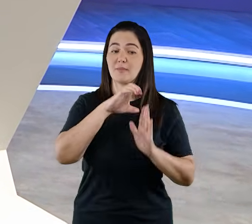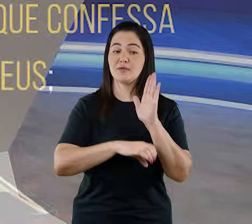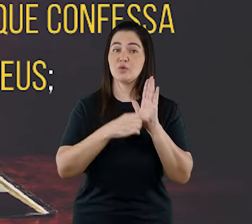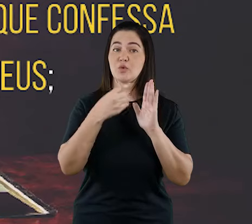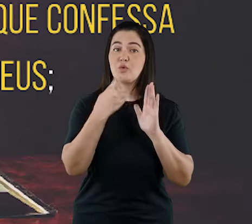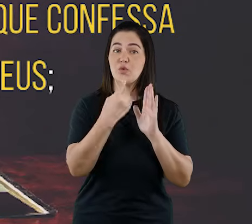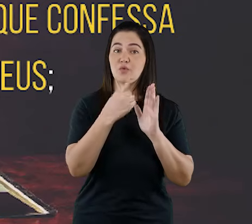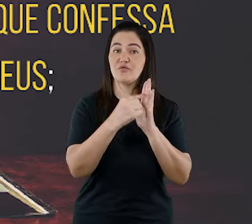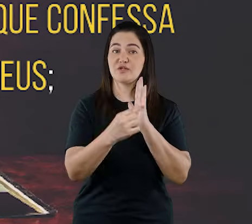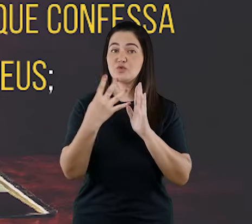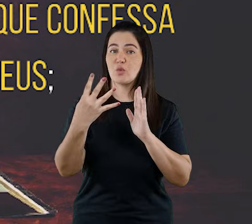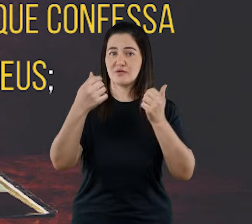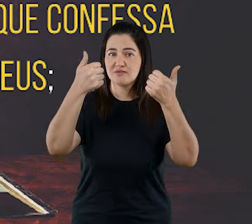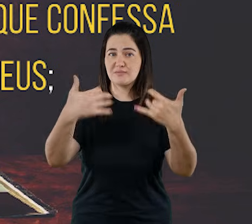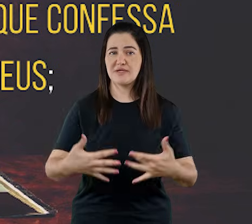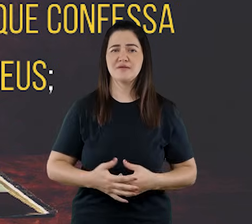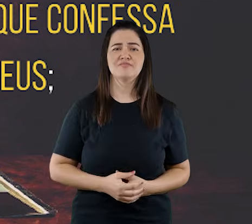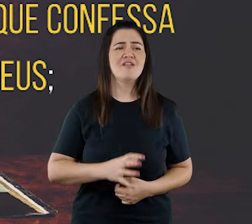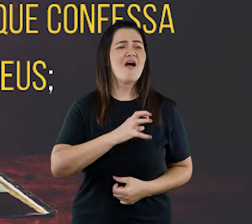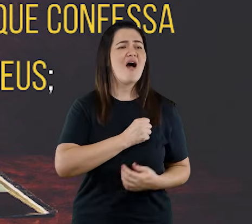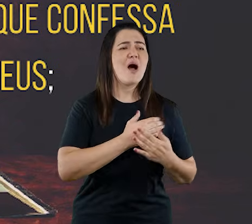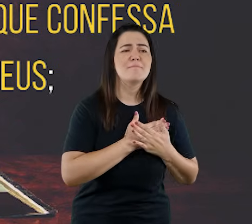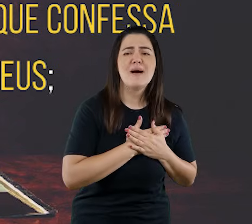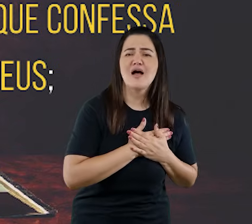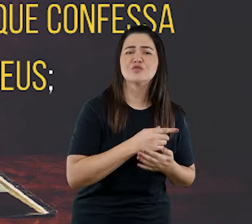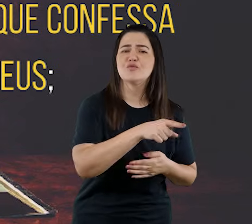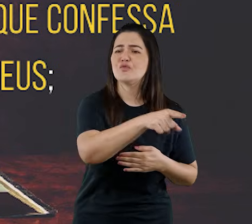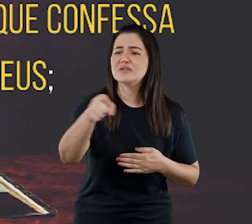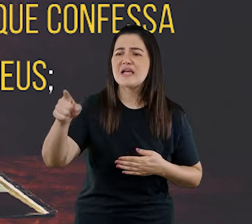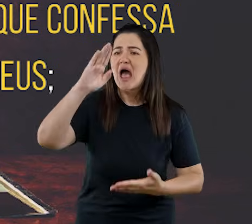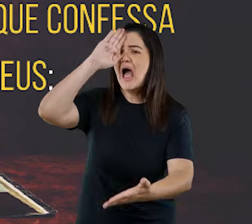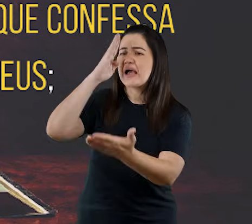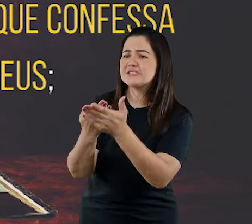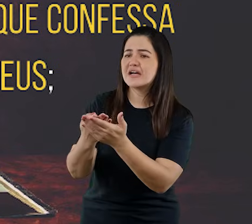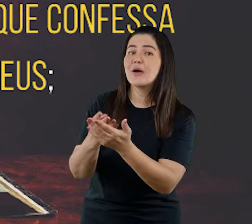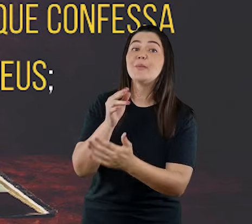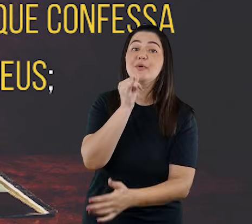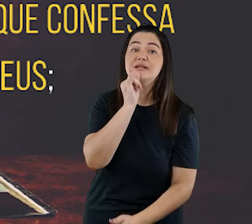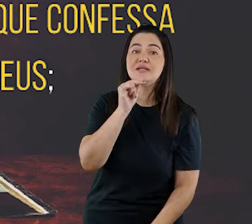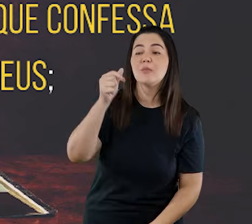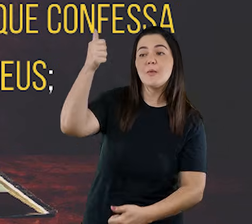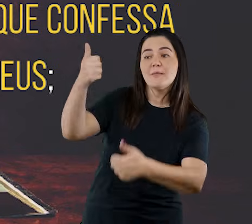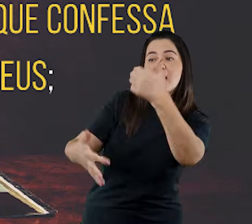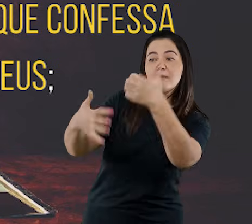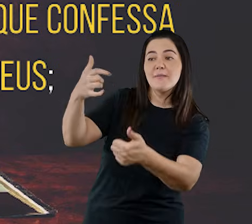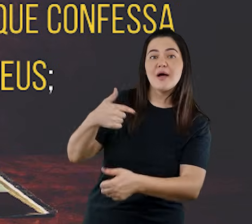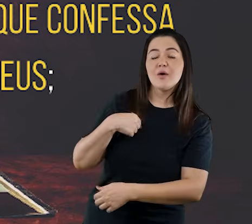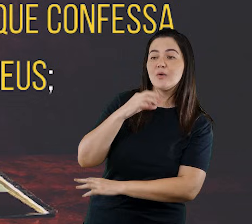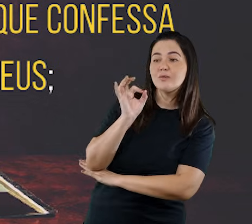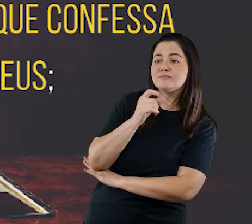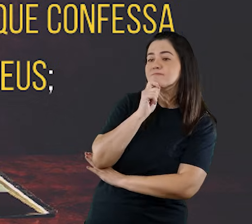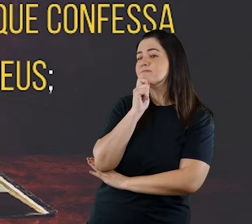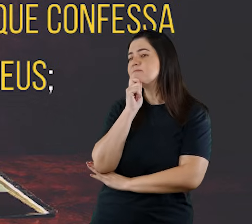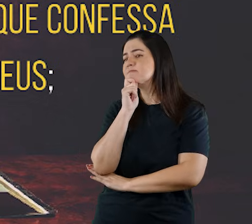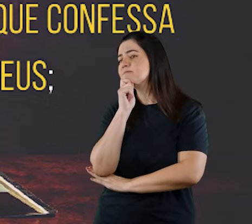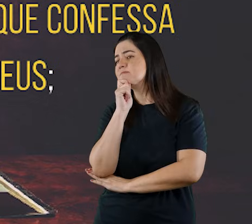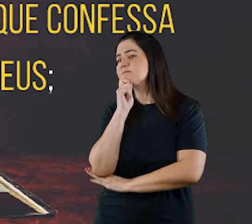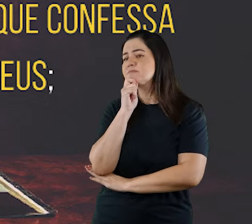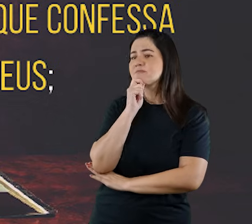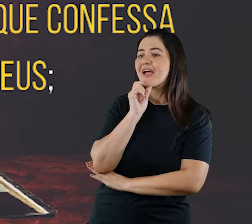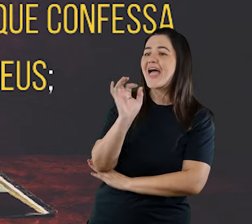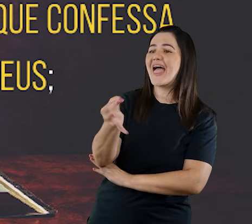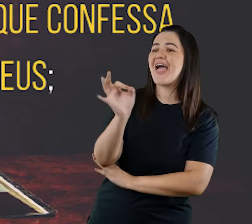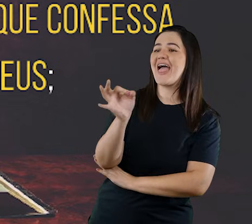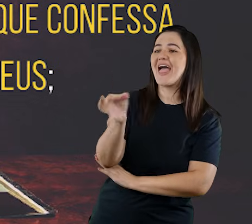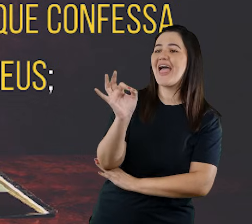uma outra característica. Amados, não deem crédito a qualquer espírito, mas provem os espíritos para ver se